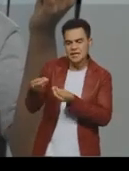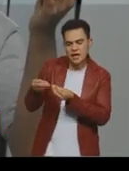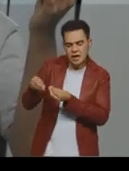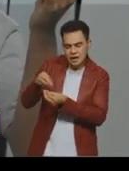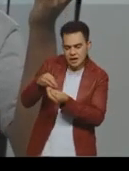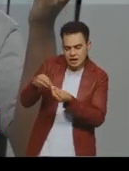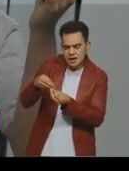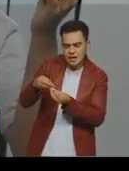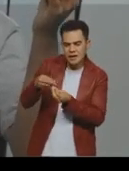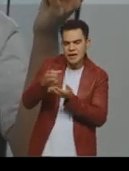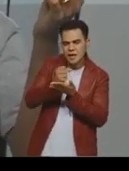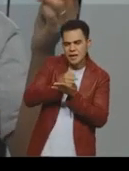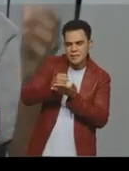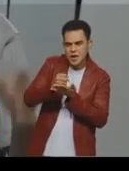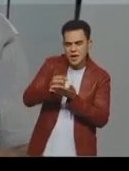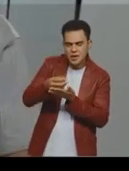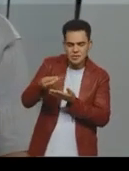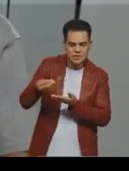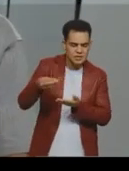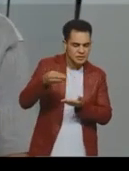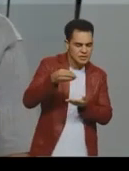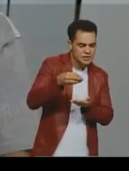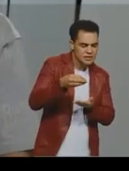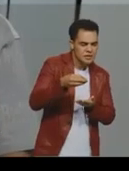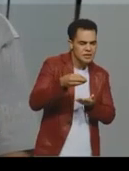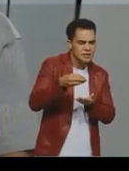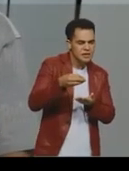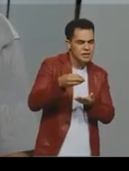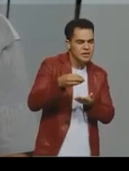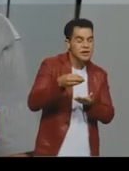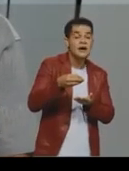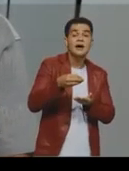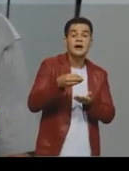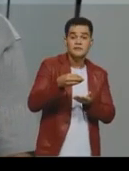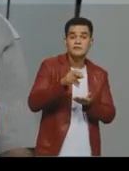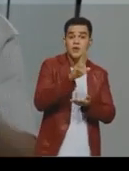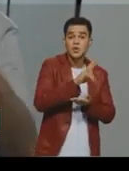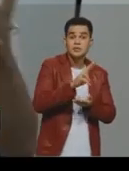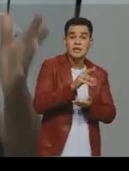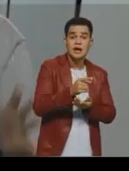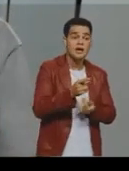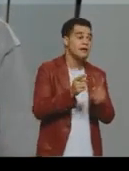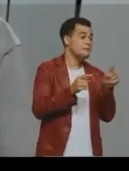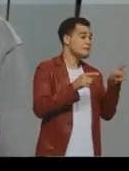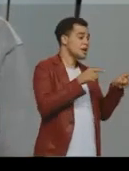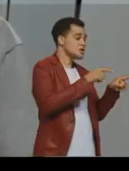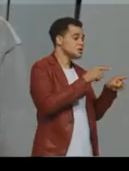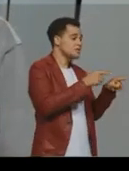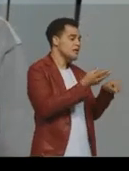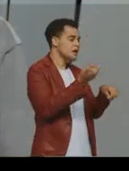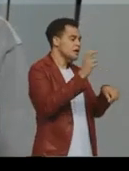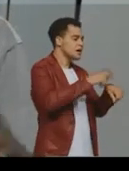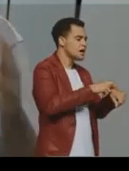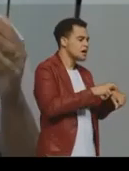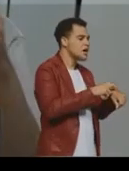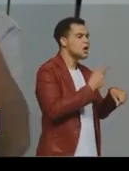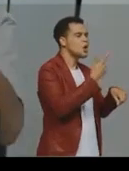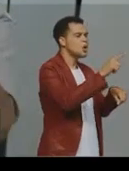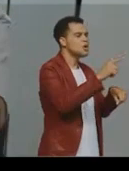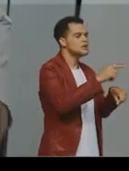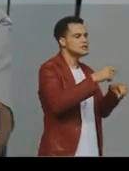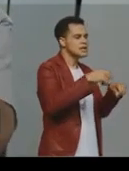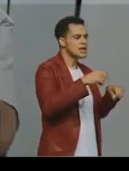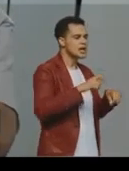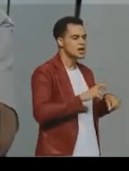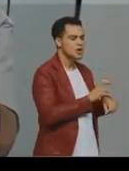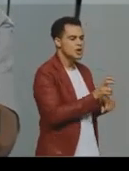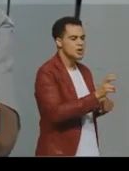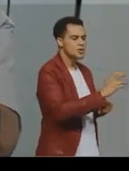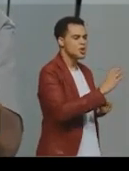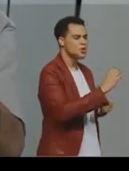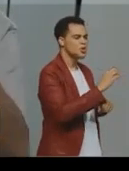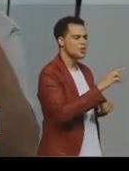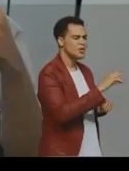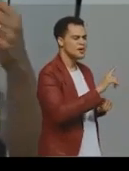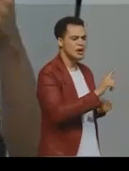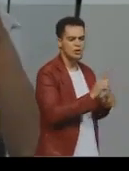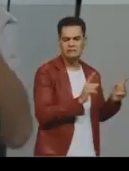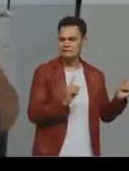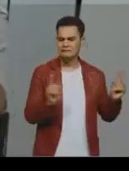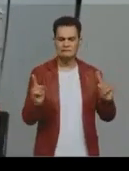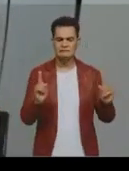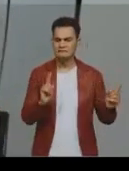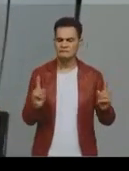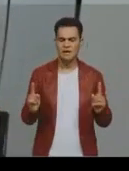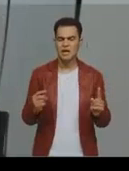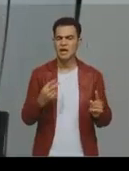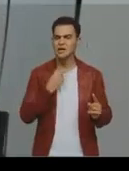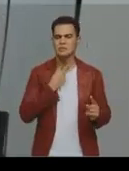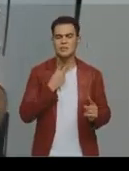ser humano de cascavel, sendo que a pessoa foi picada por uma cobra coral. Então, eu preciso de identificar cientificamente, de